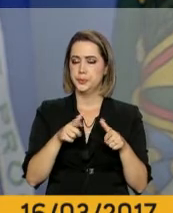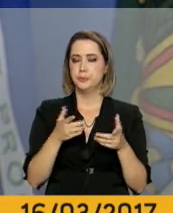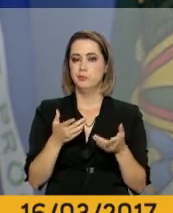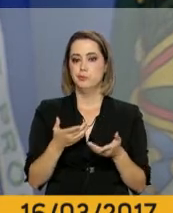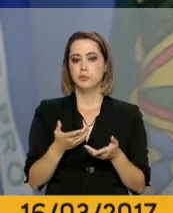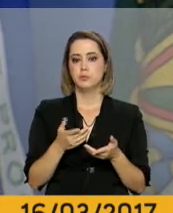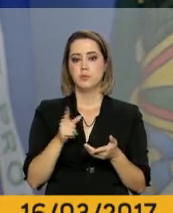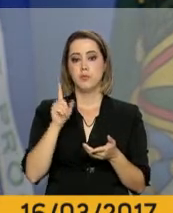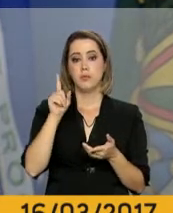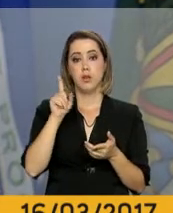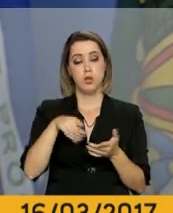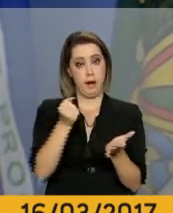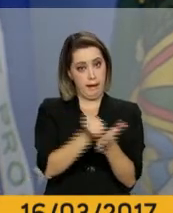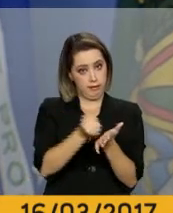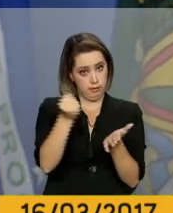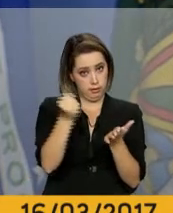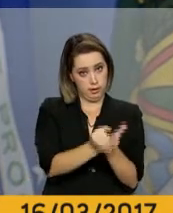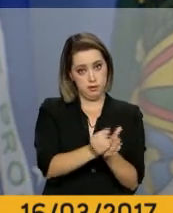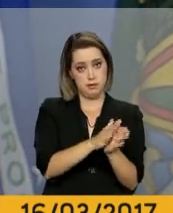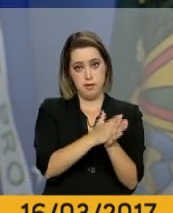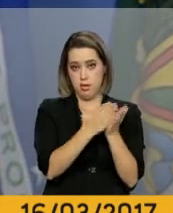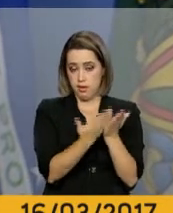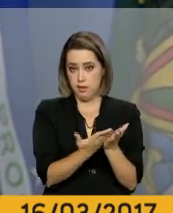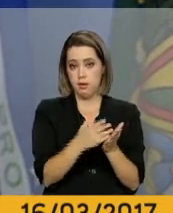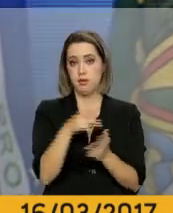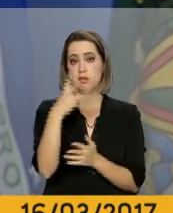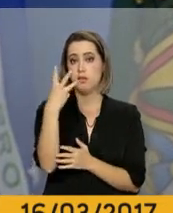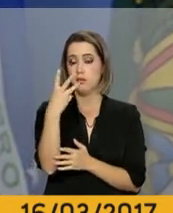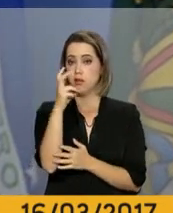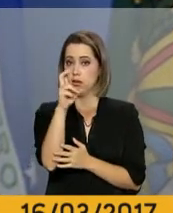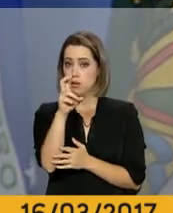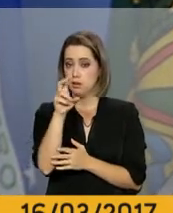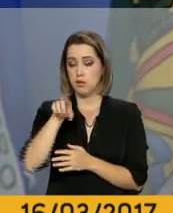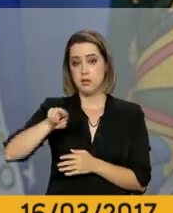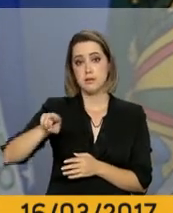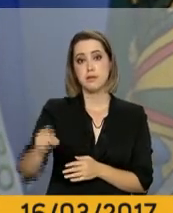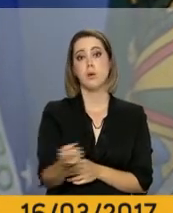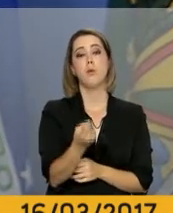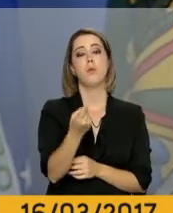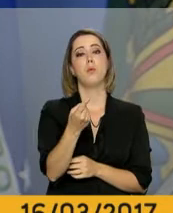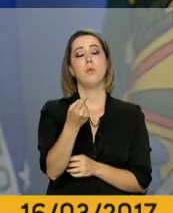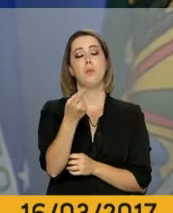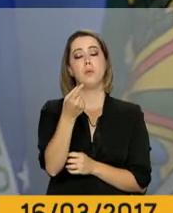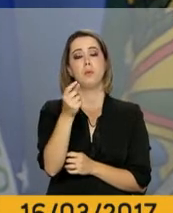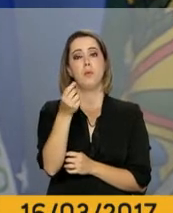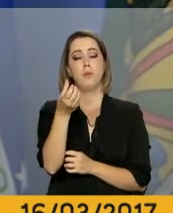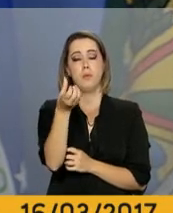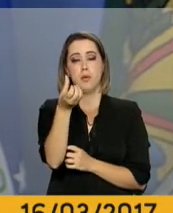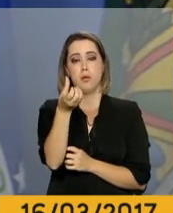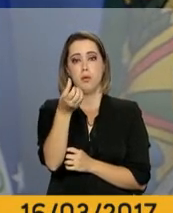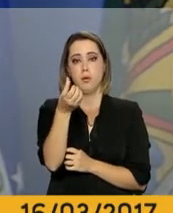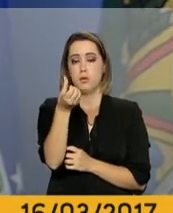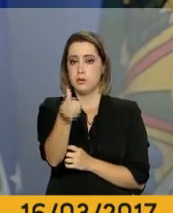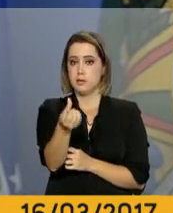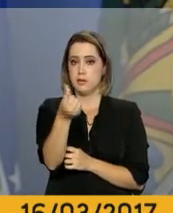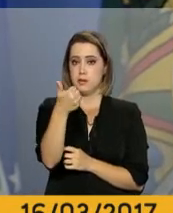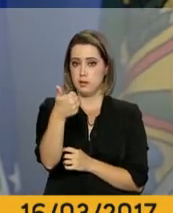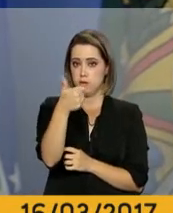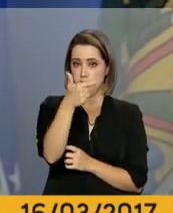formais foi de 35 mil seiscentos e doze vagas